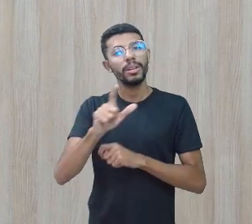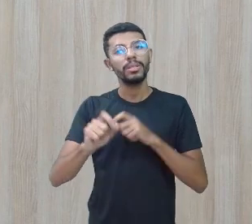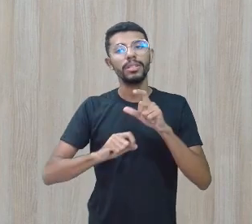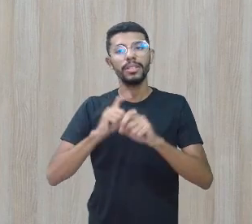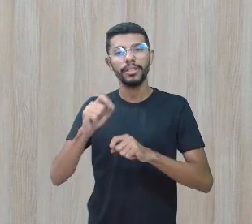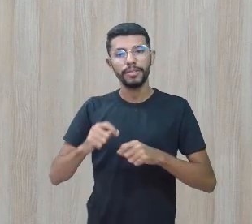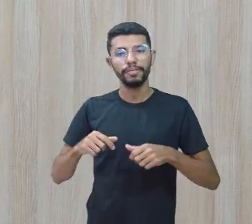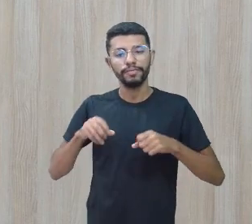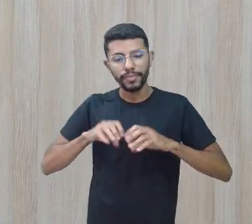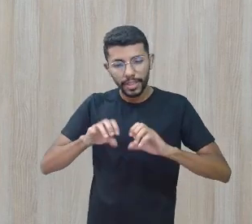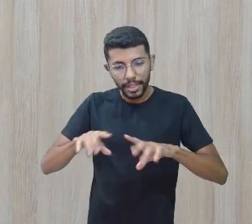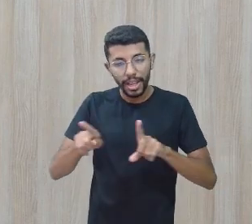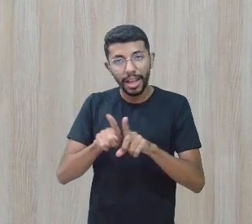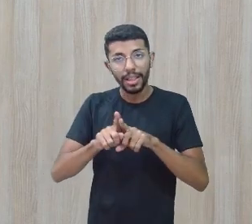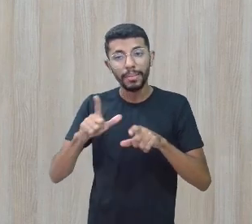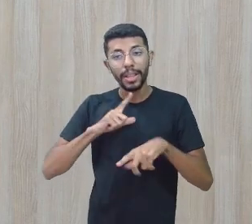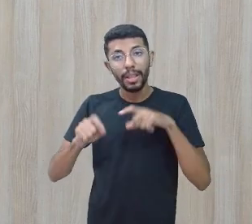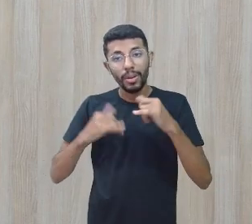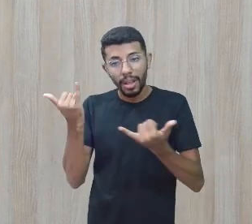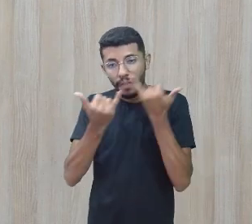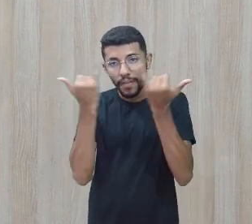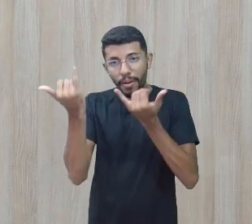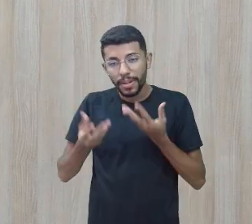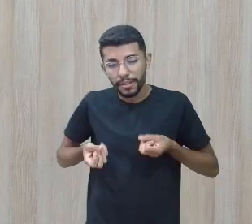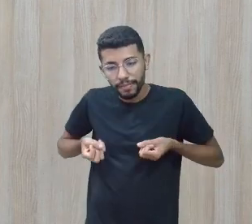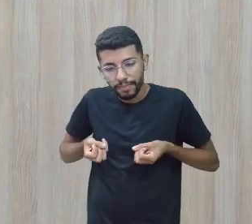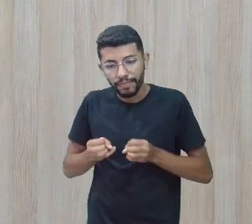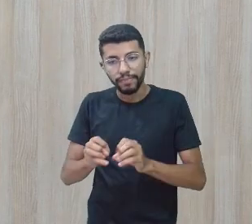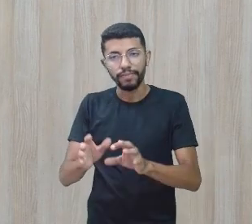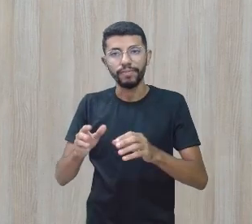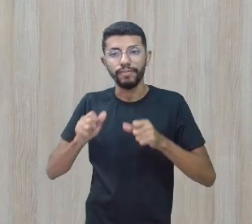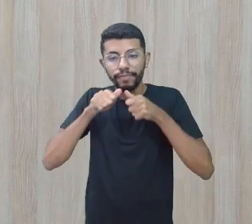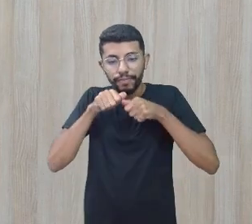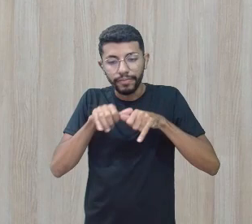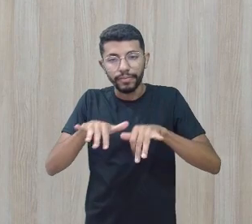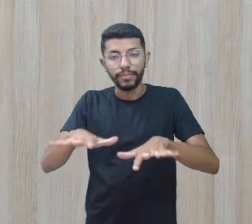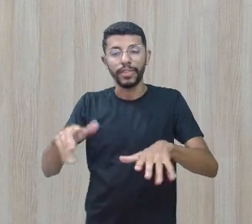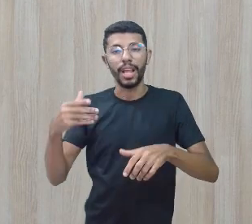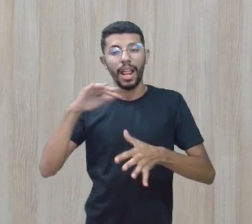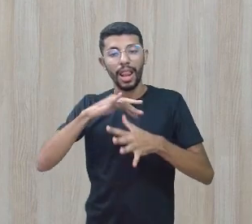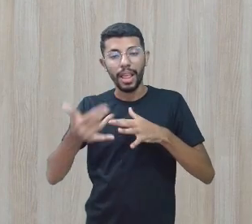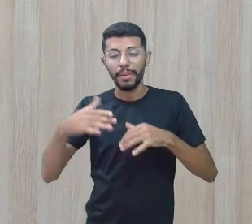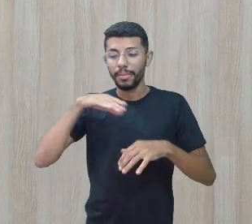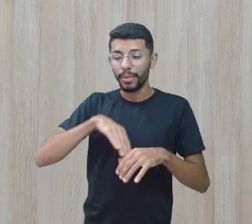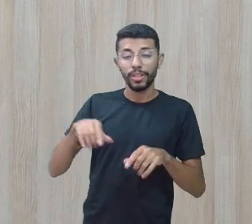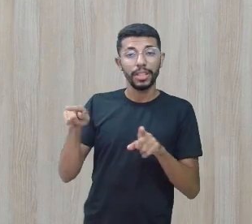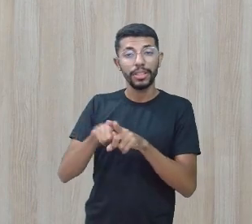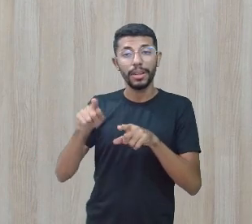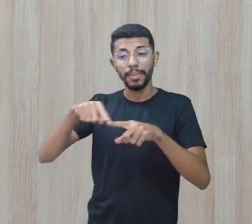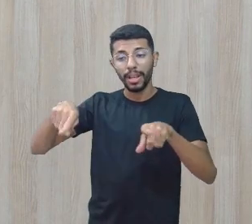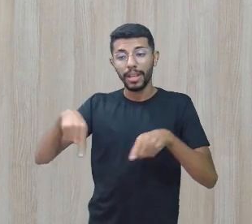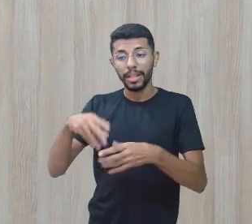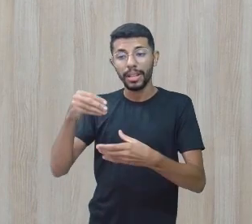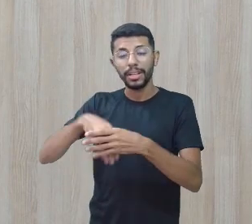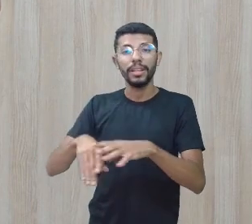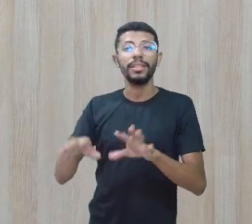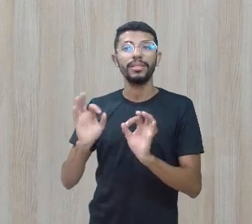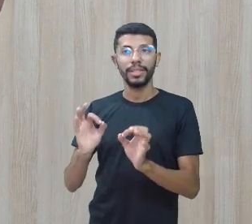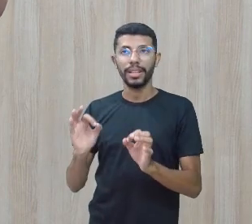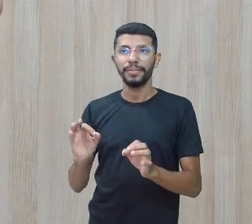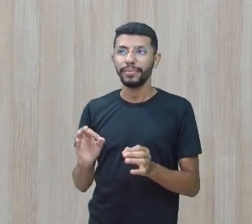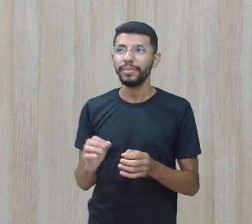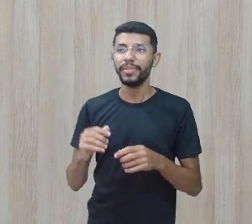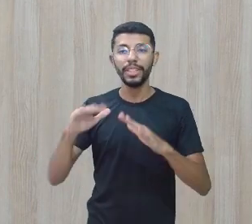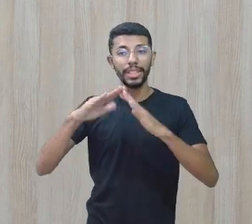e levar essas informações, essa Libras e esse português também para a sala de aula, não é? Também